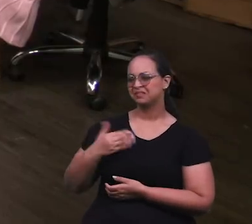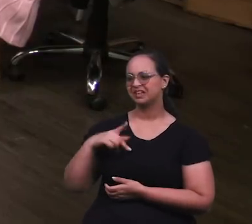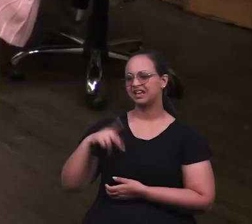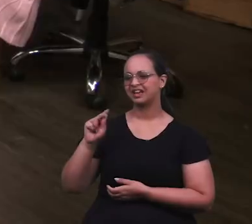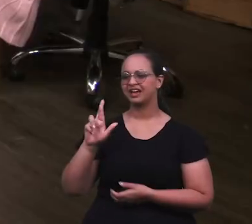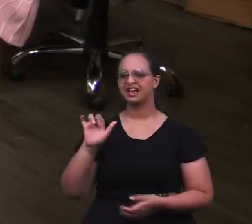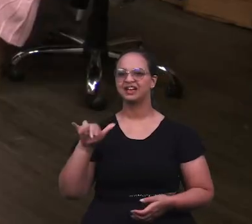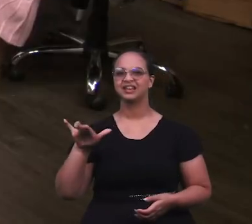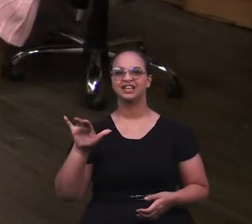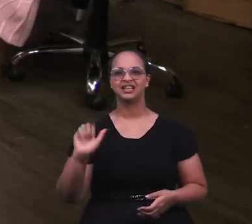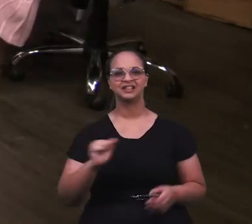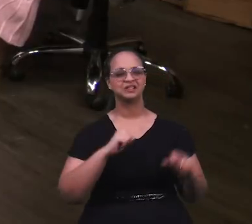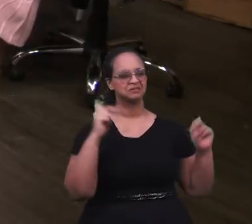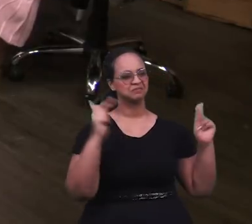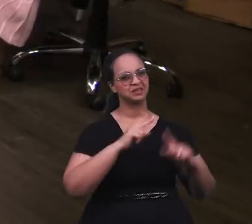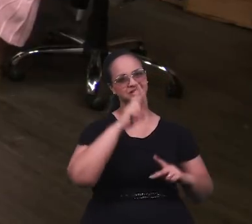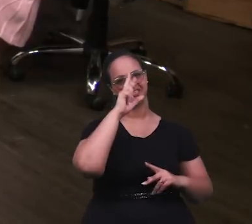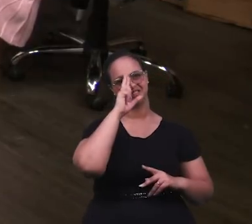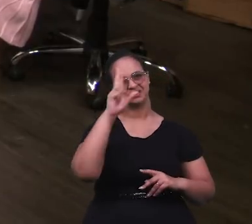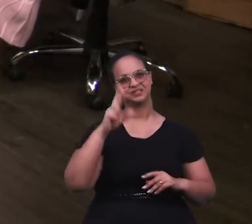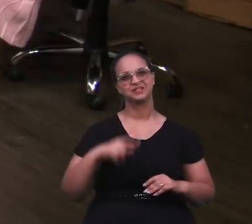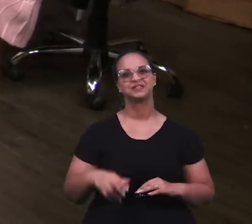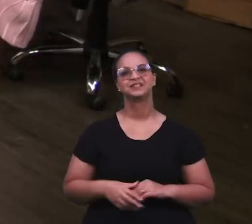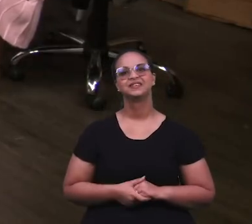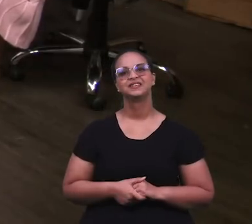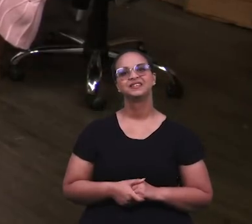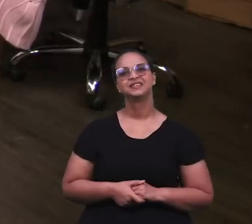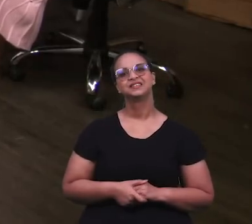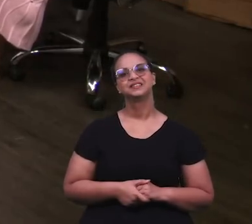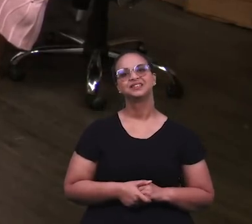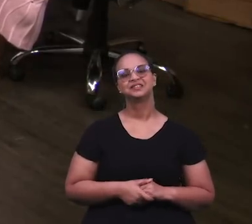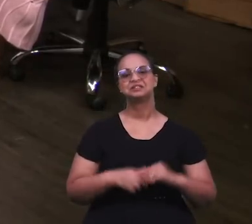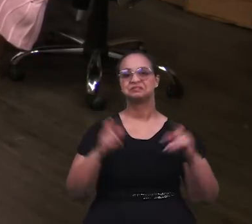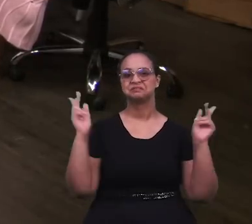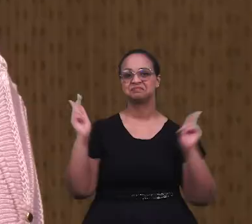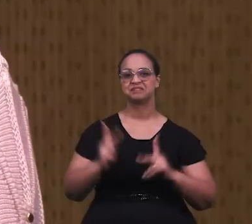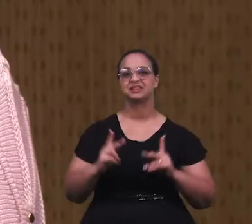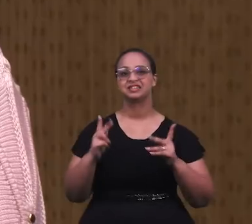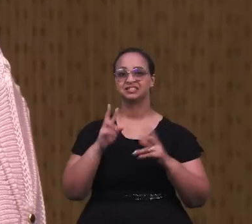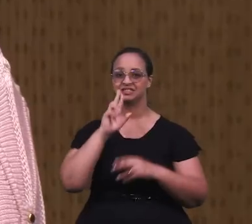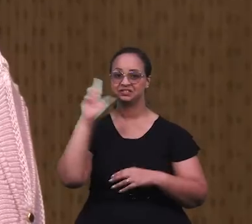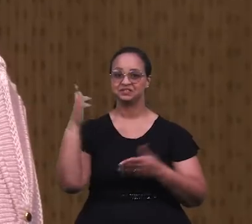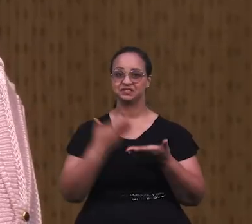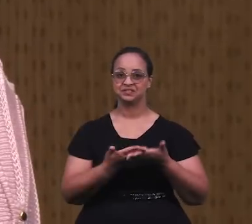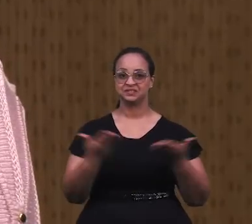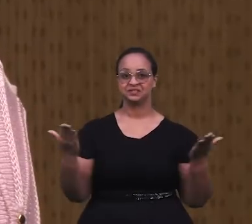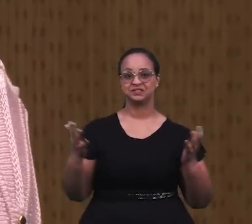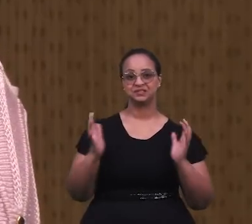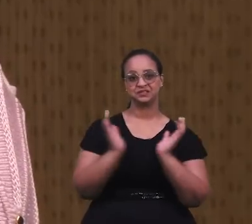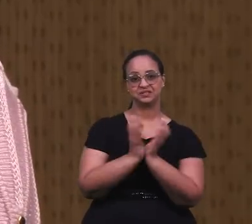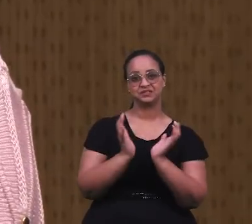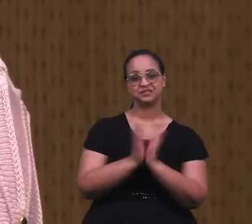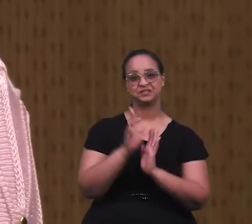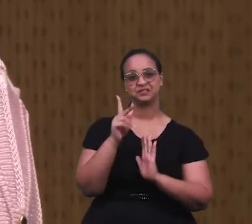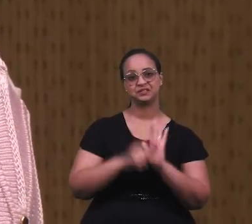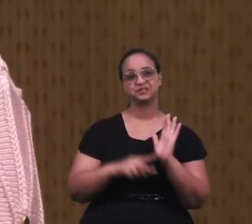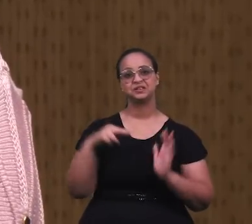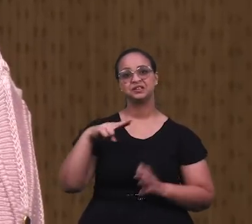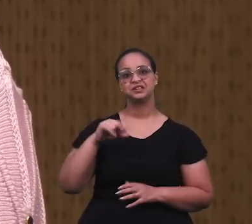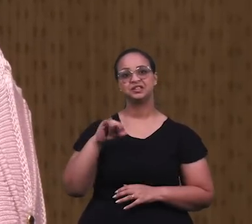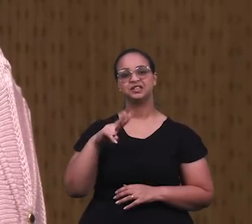Karina, a paz do Senhor. Fala um pouquinho da nossa equipe de produção. Pai do Senhor, pastores. Nossa equipe de produção é formada pela